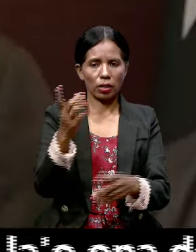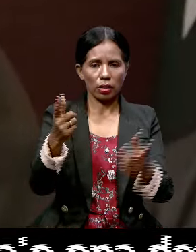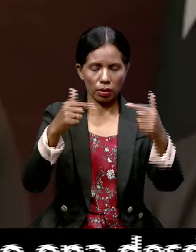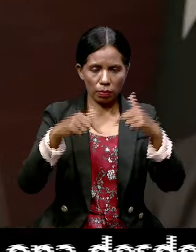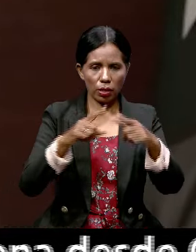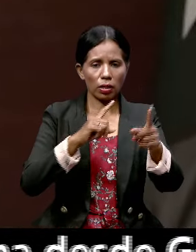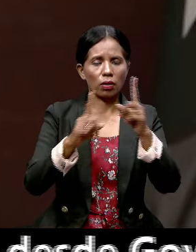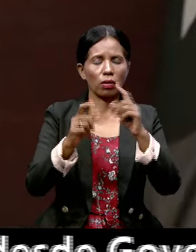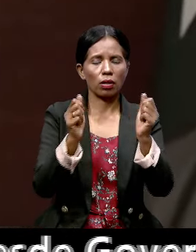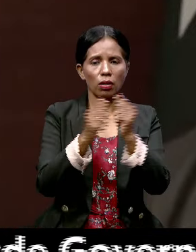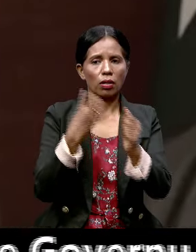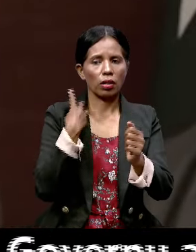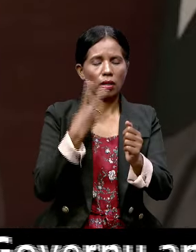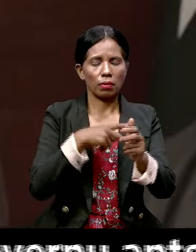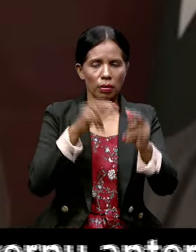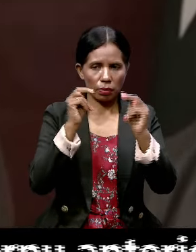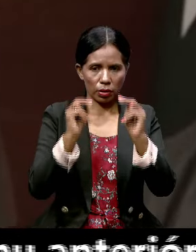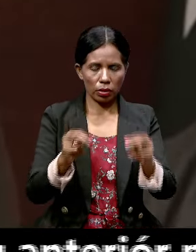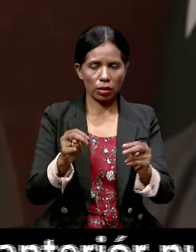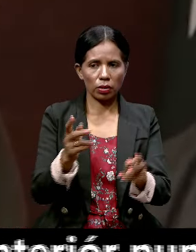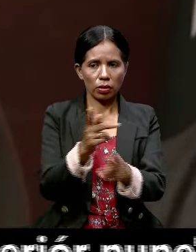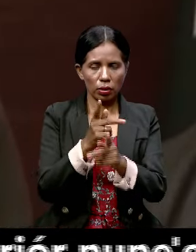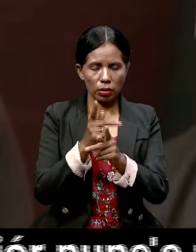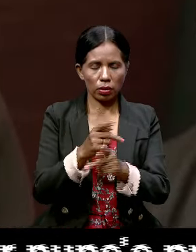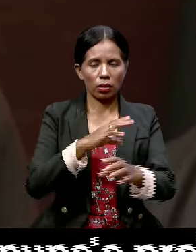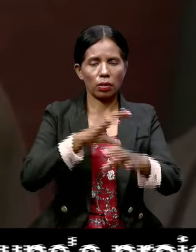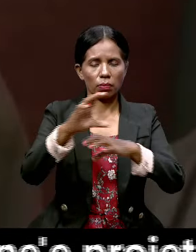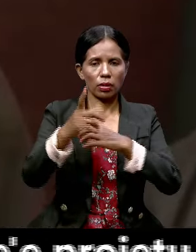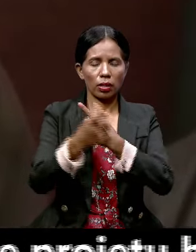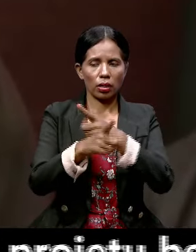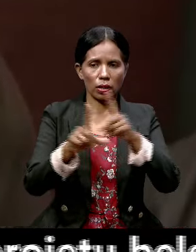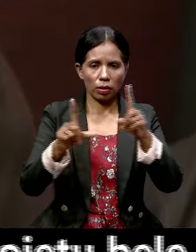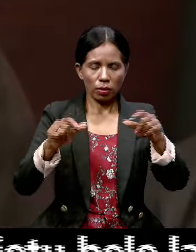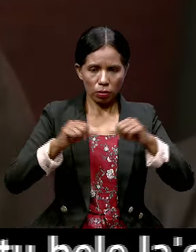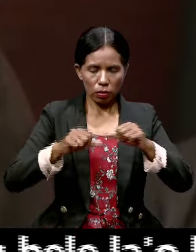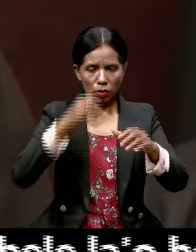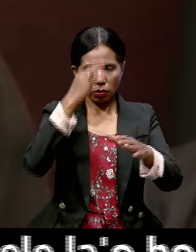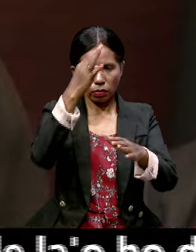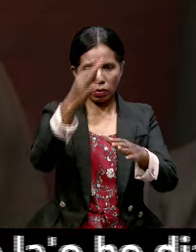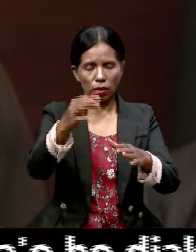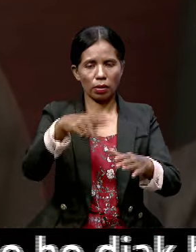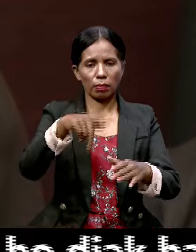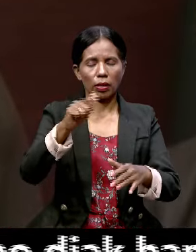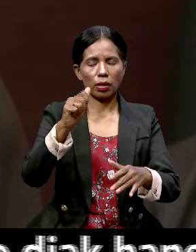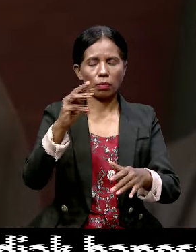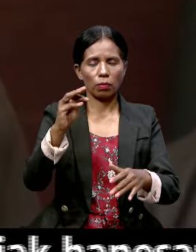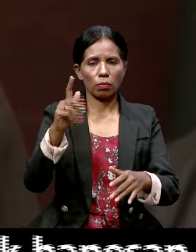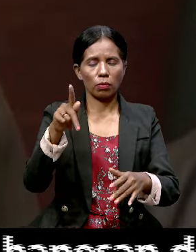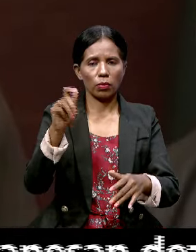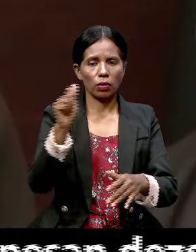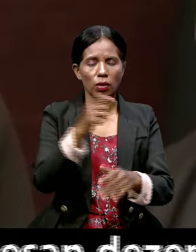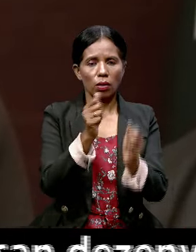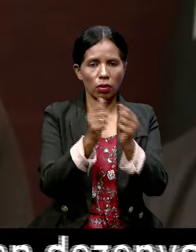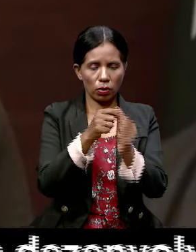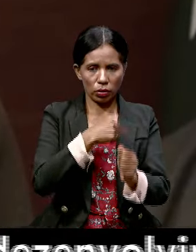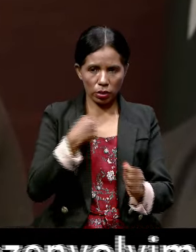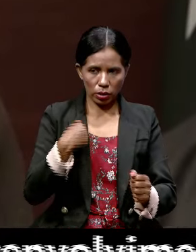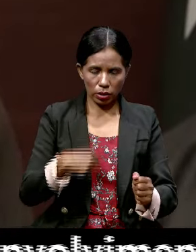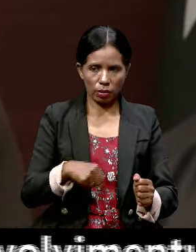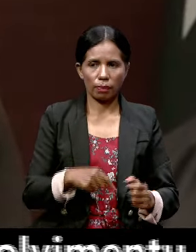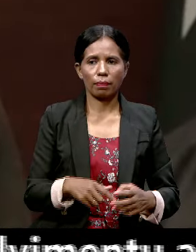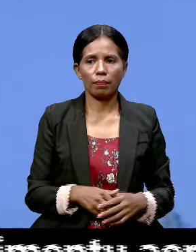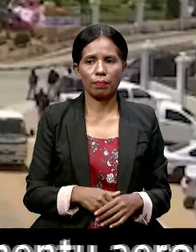consciente tebes a minha necessidade ato asegura comercio livre ne belauba oin entre Papua Nova Guinea no Sina. Back and forth between